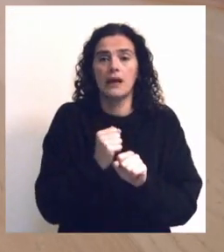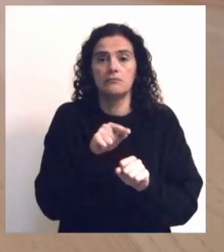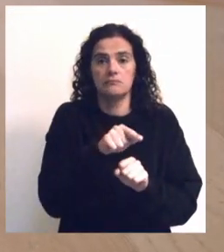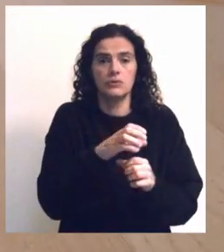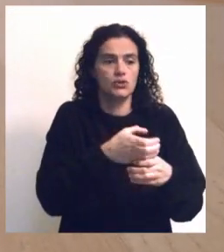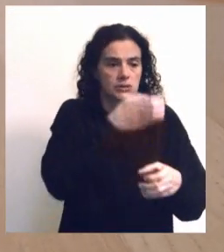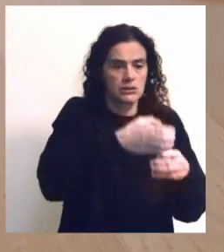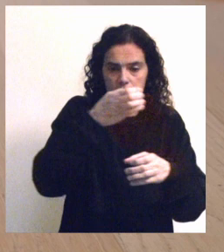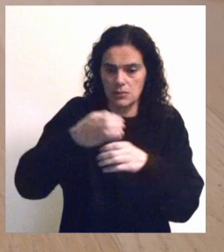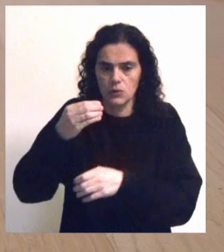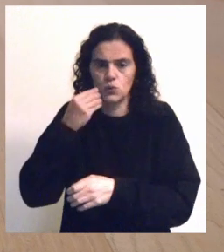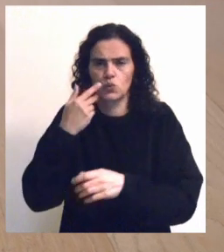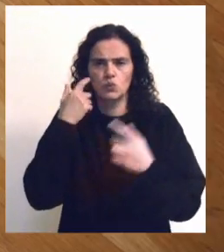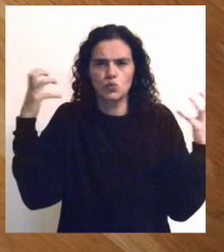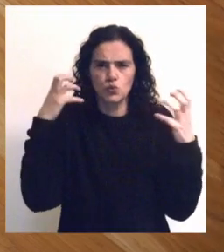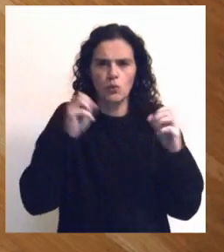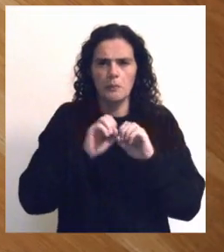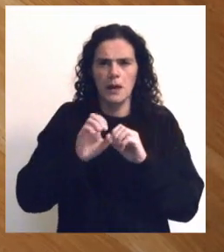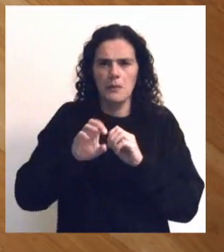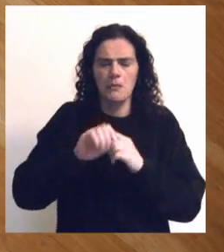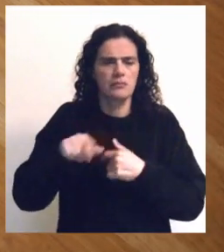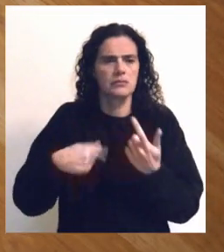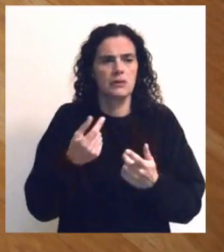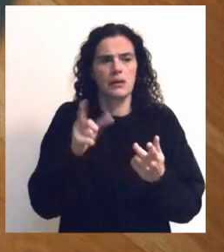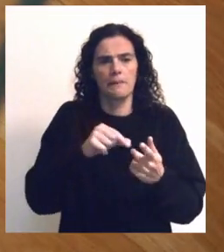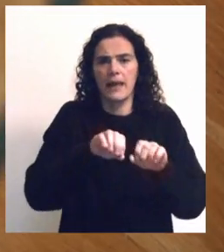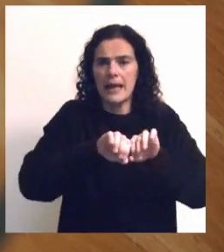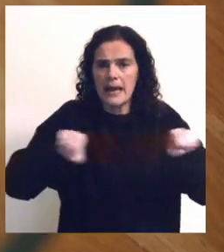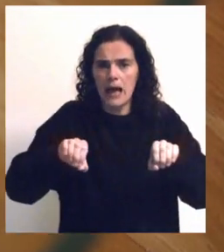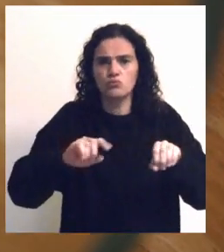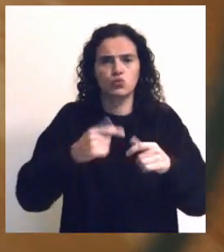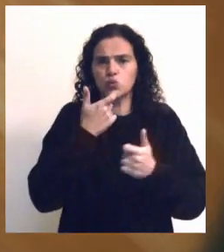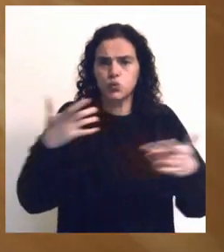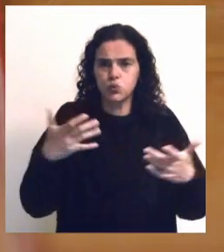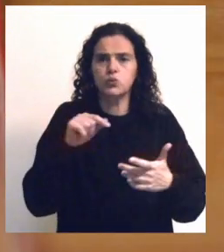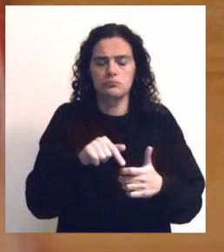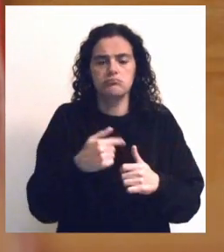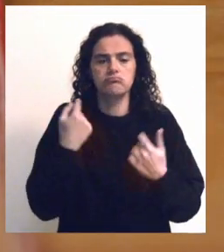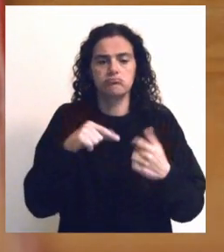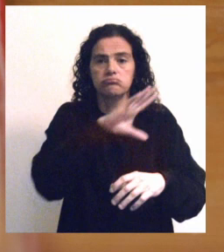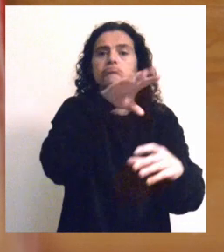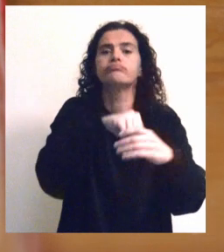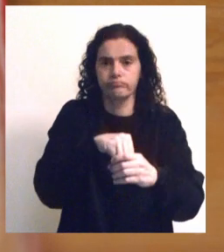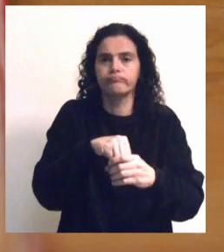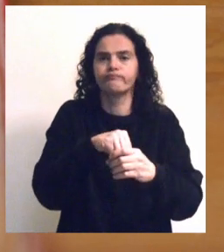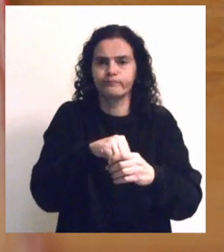obra, tanto os cilindros, como os altifalantes, como os próprios cabos